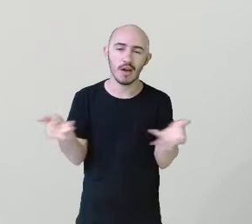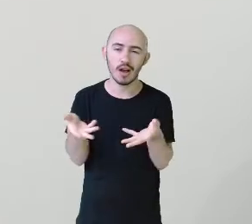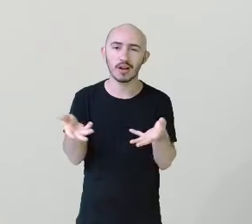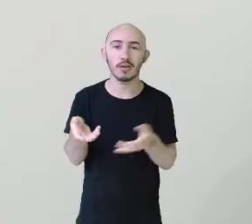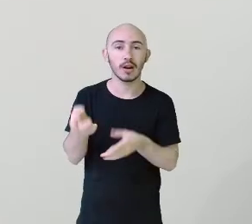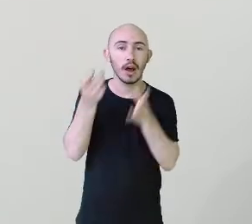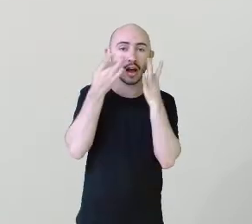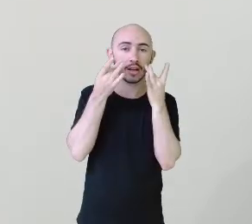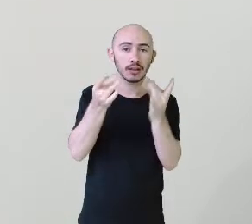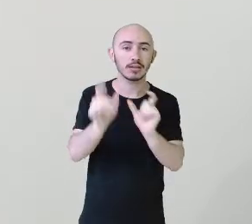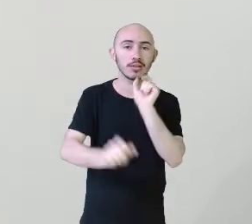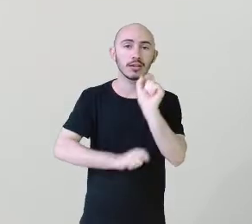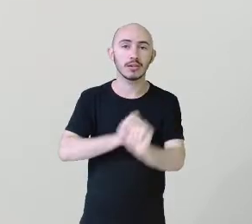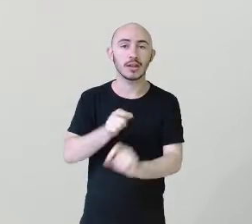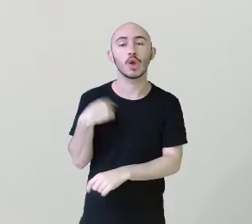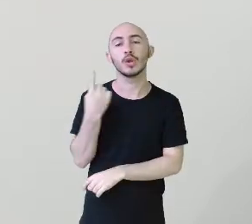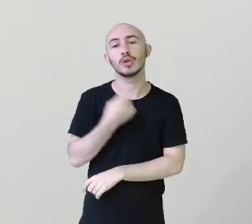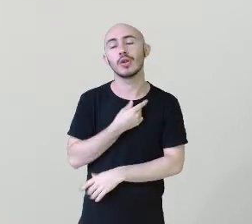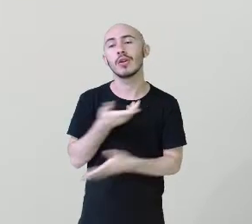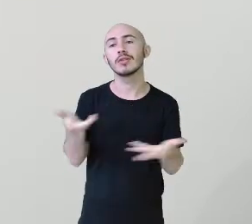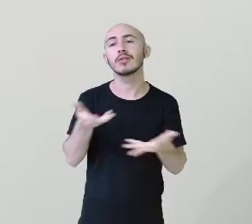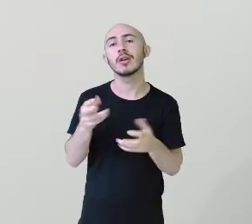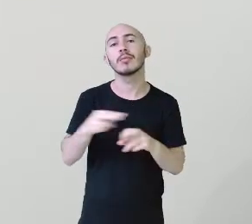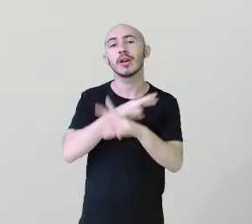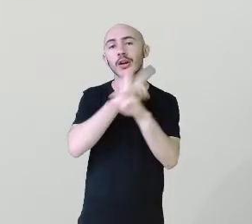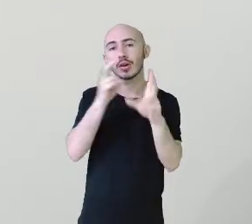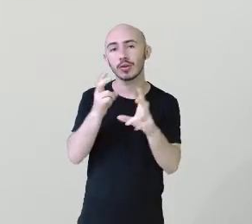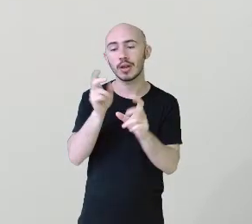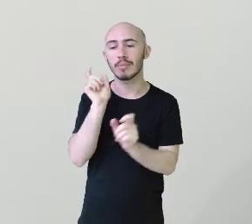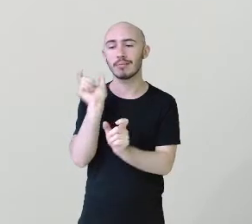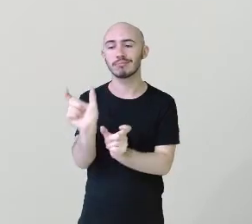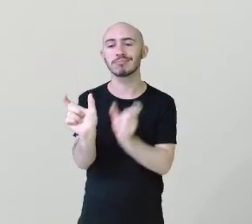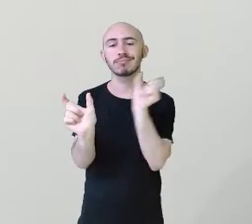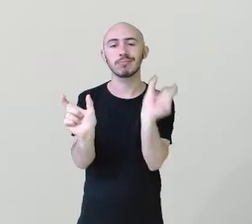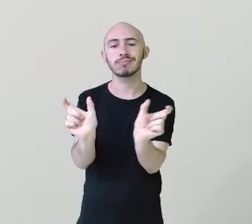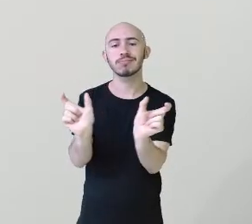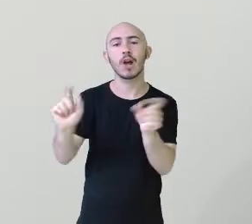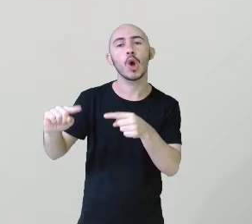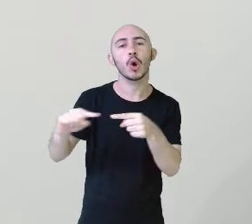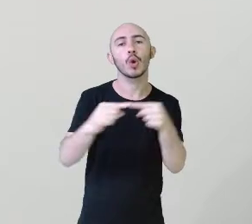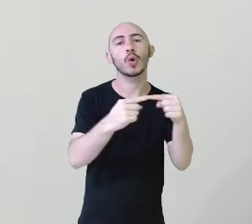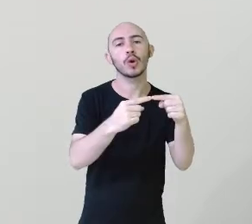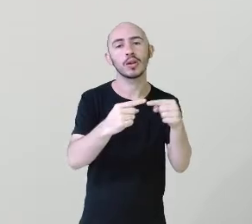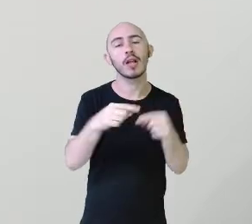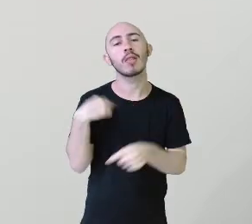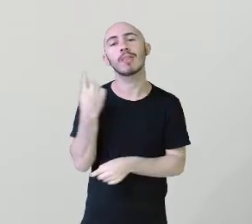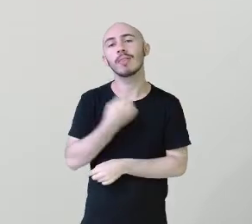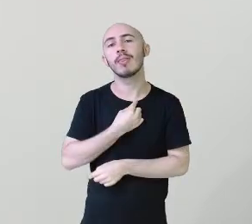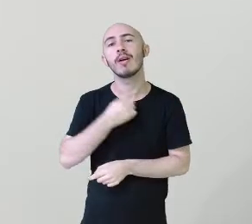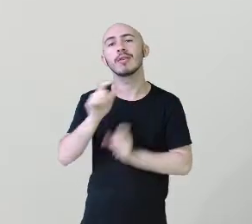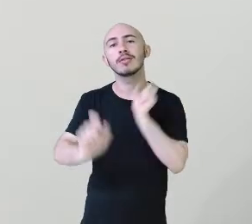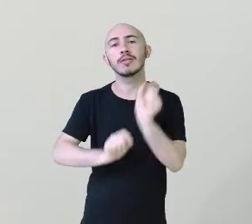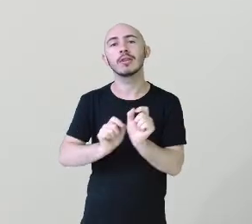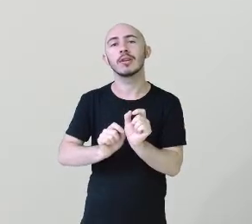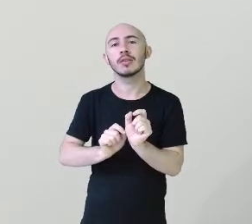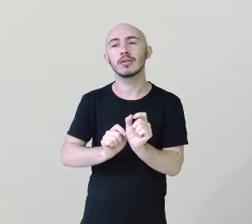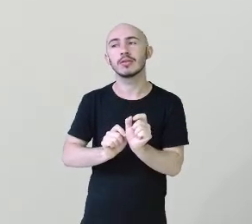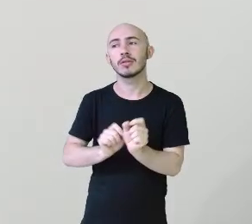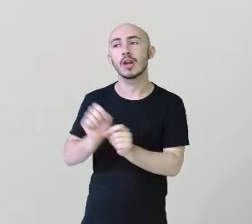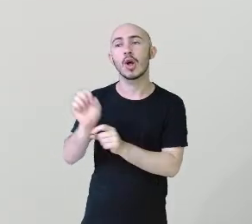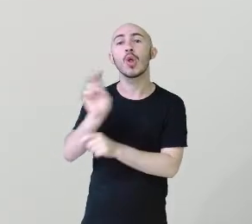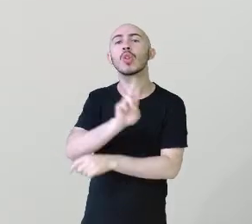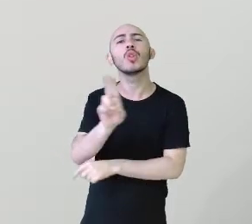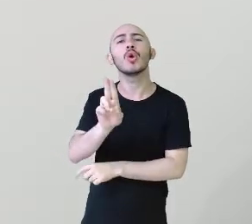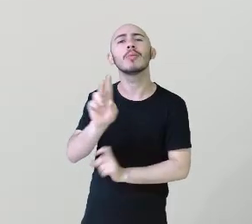Veja bem, hoje nós trabalhamos concordância nominal. E a gente reviu que nome é